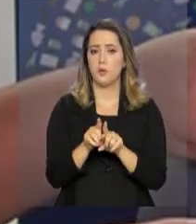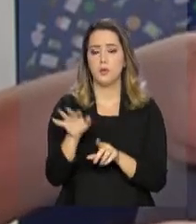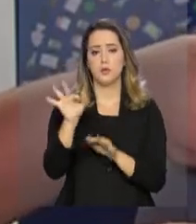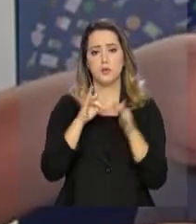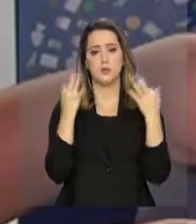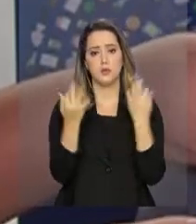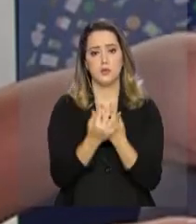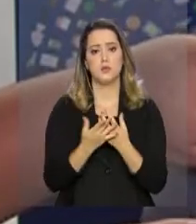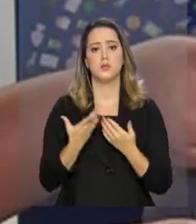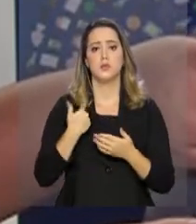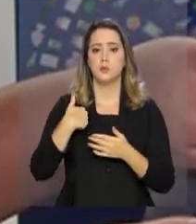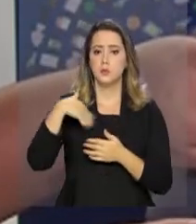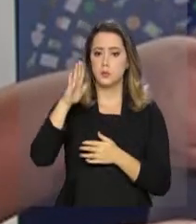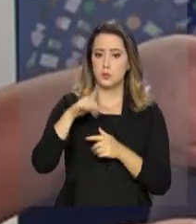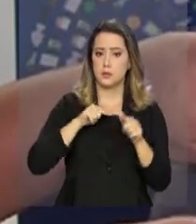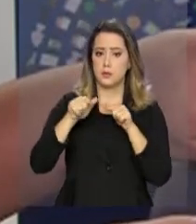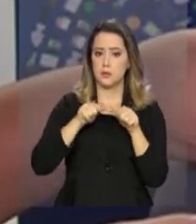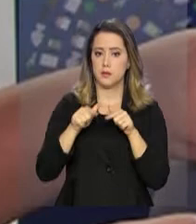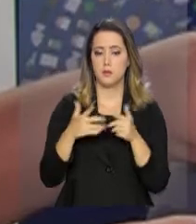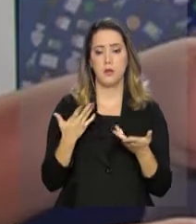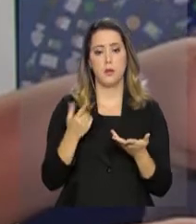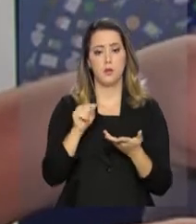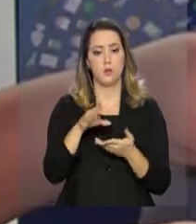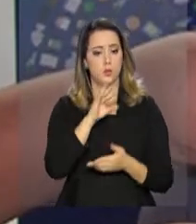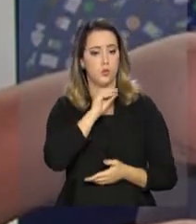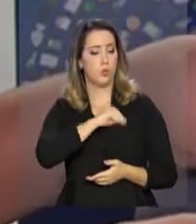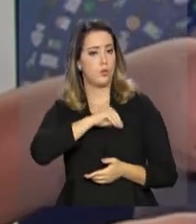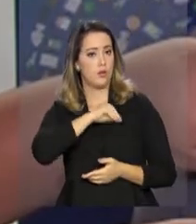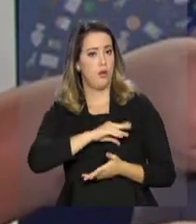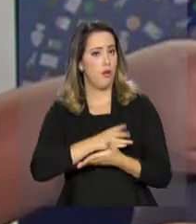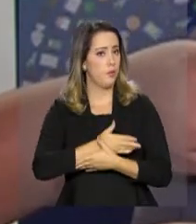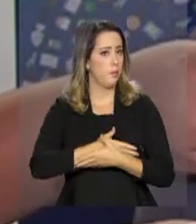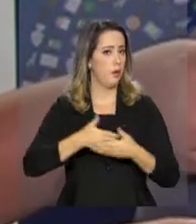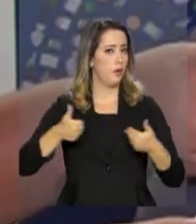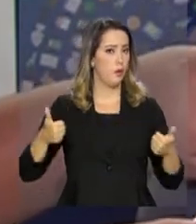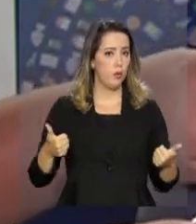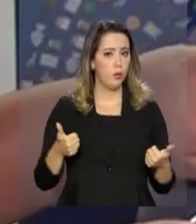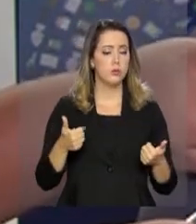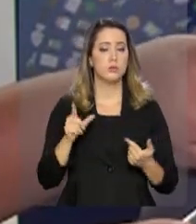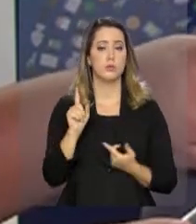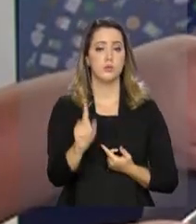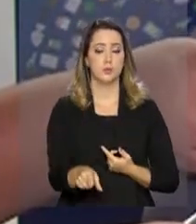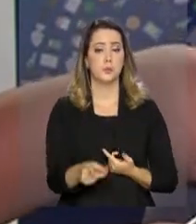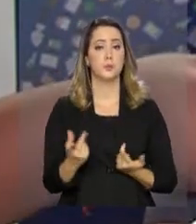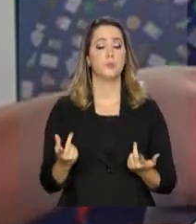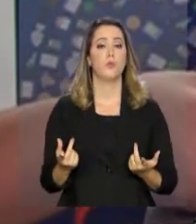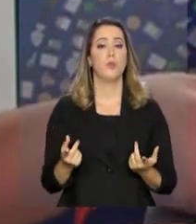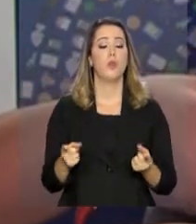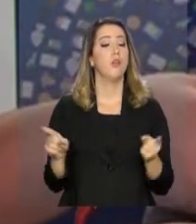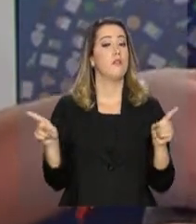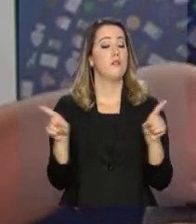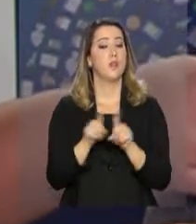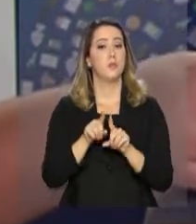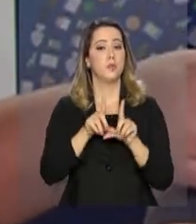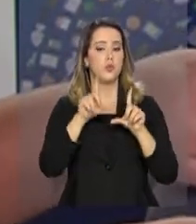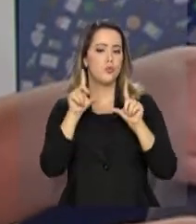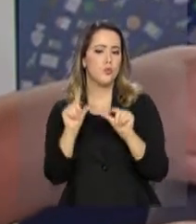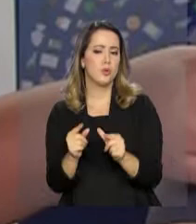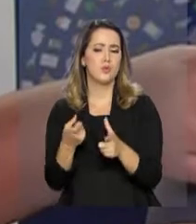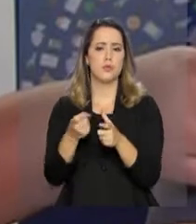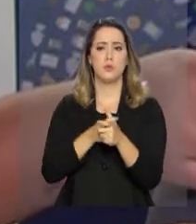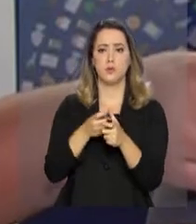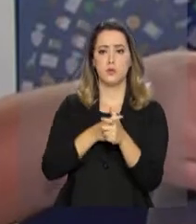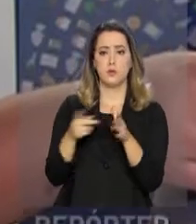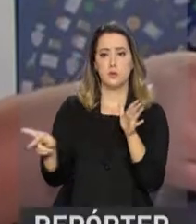da ocupação, né, do emprego, do rendimento real, da queda do endividamento